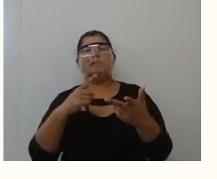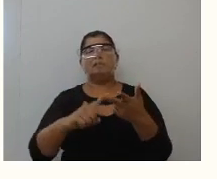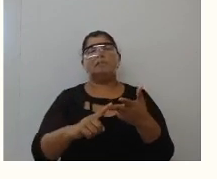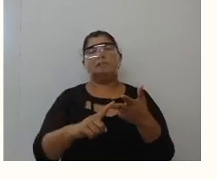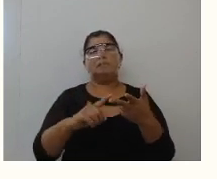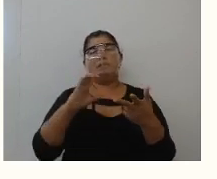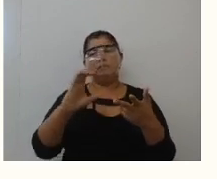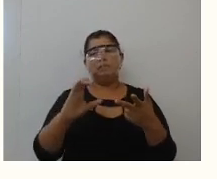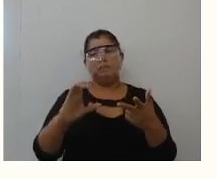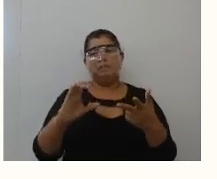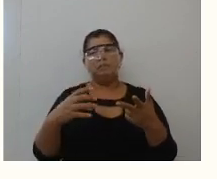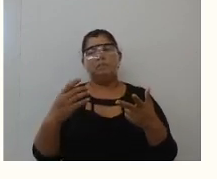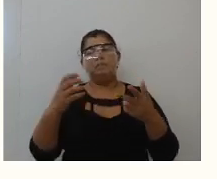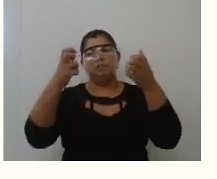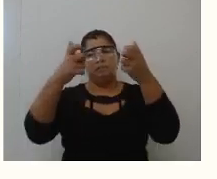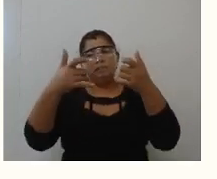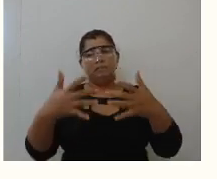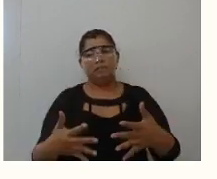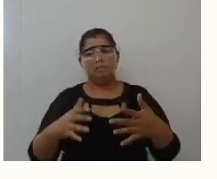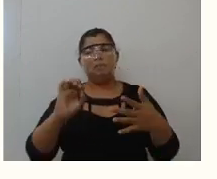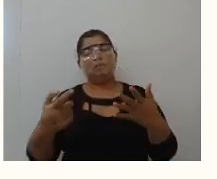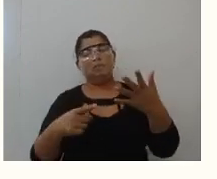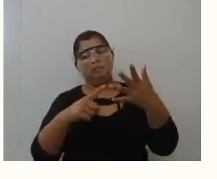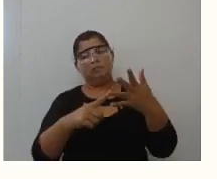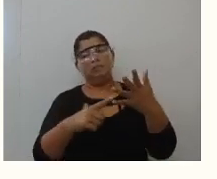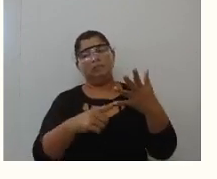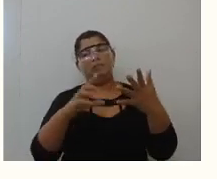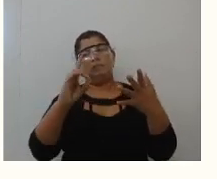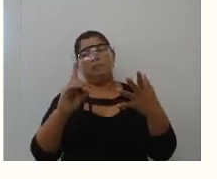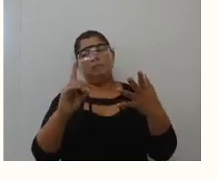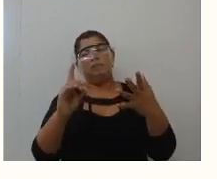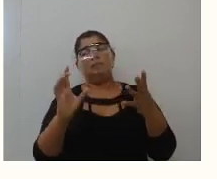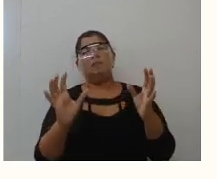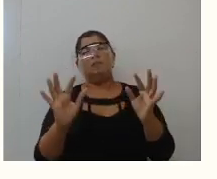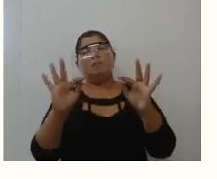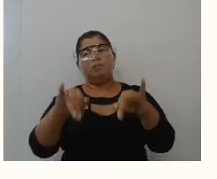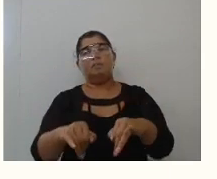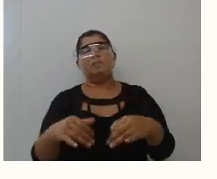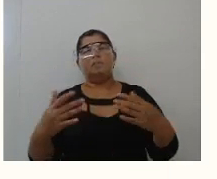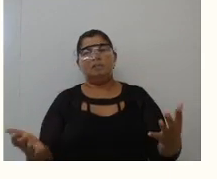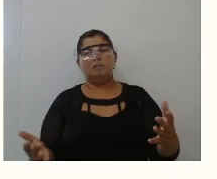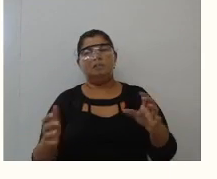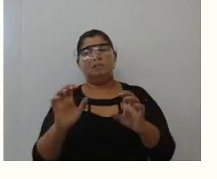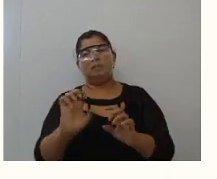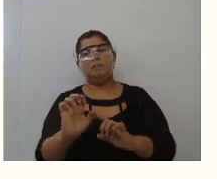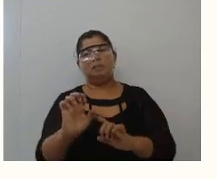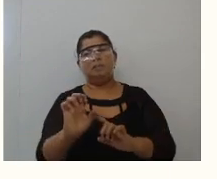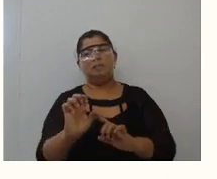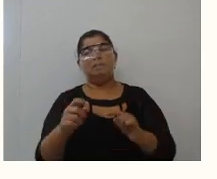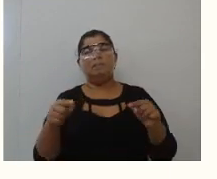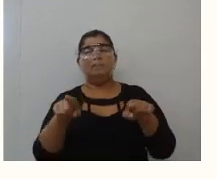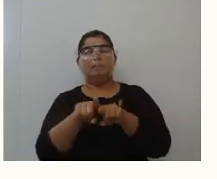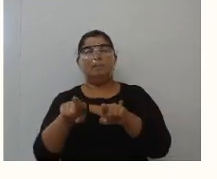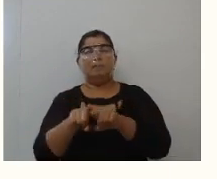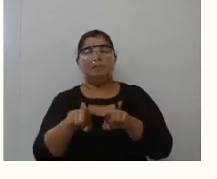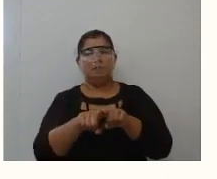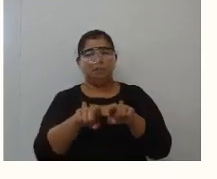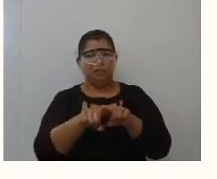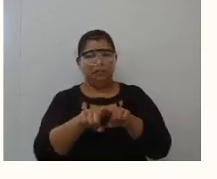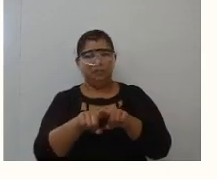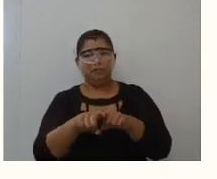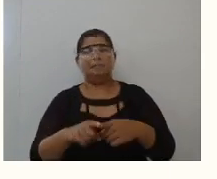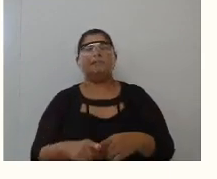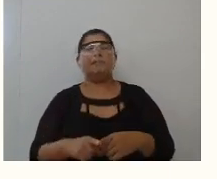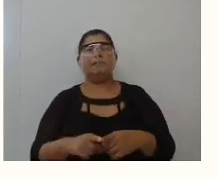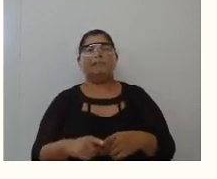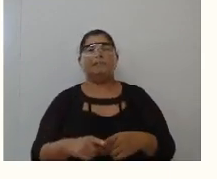C, explicação, letra D, conclusão e letra E, proporção. E